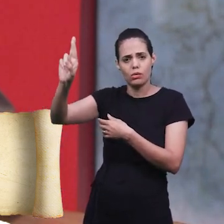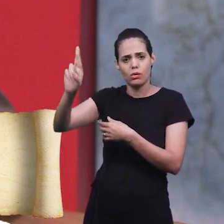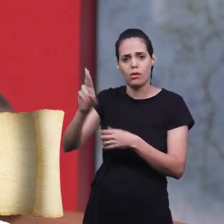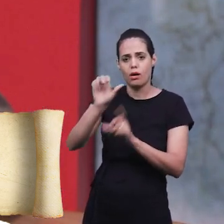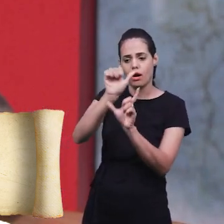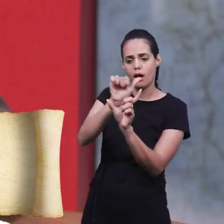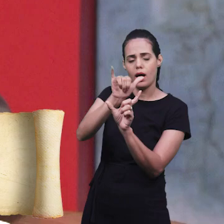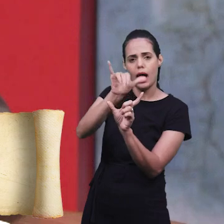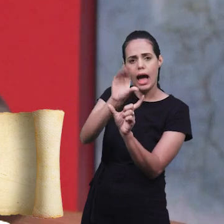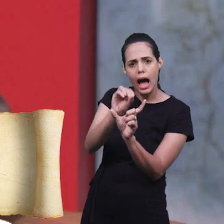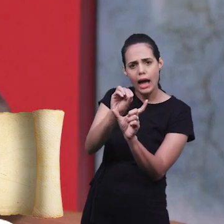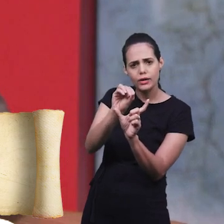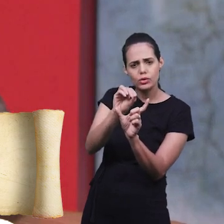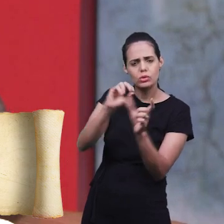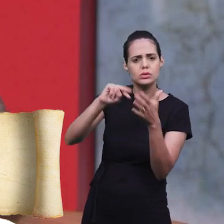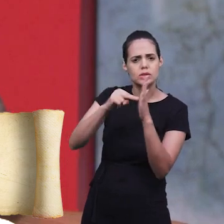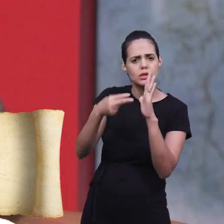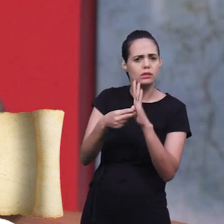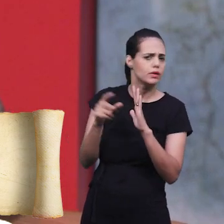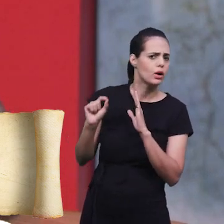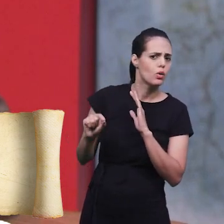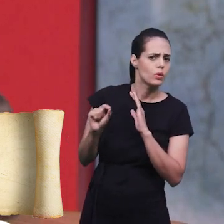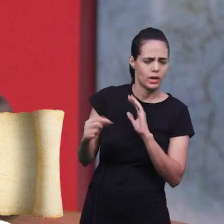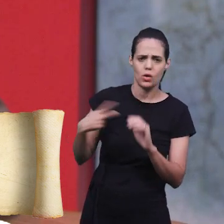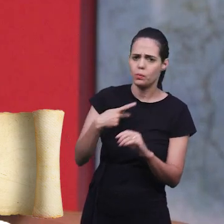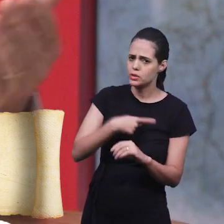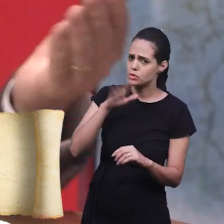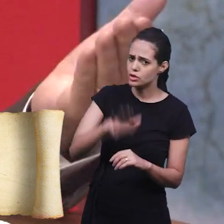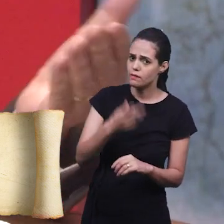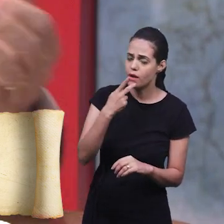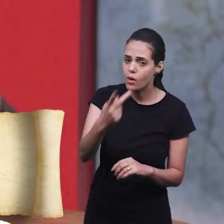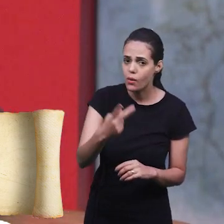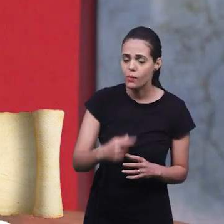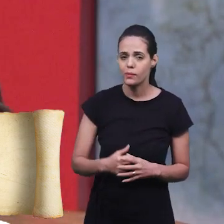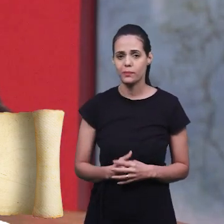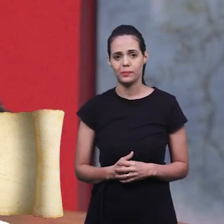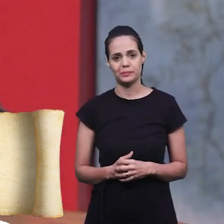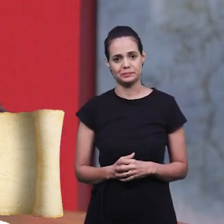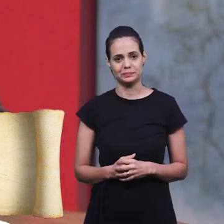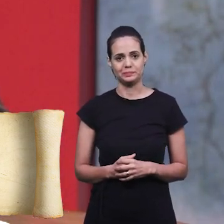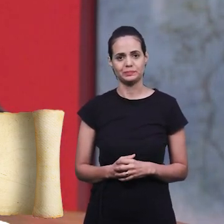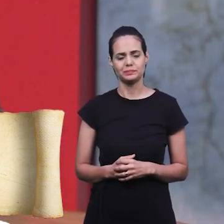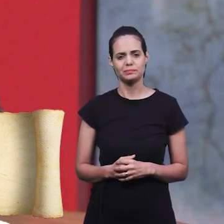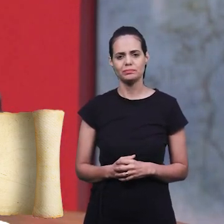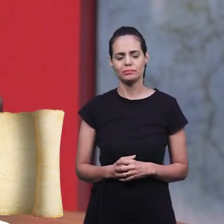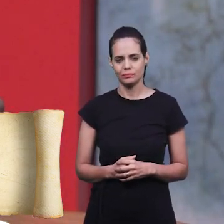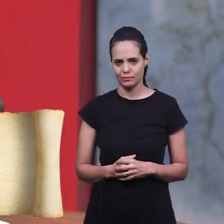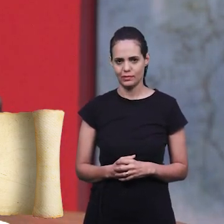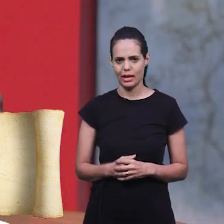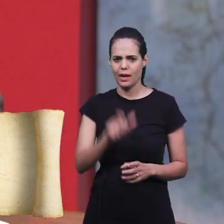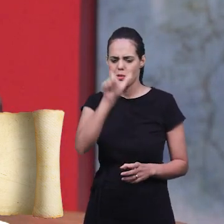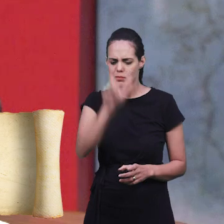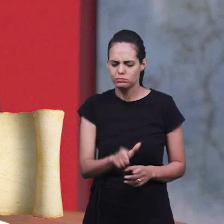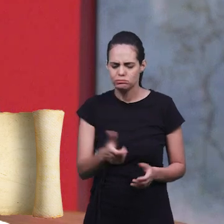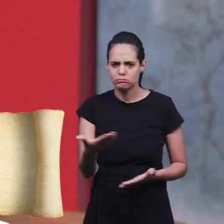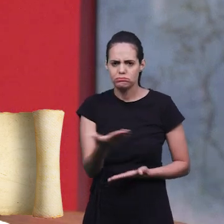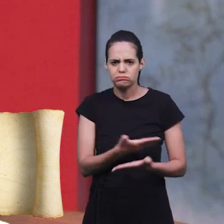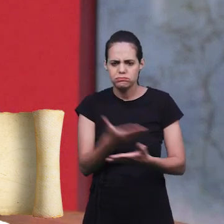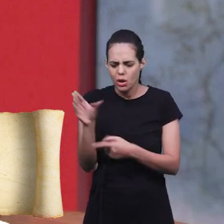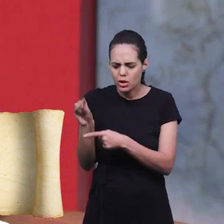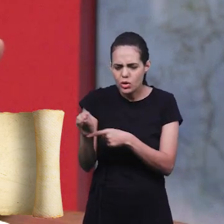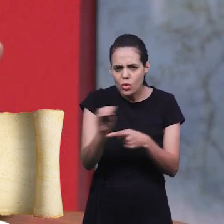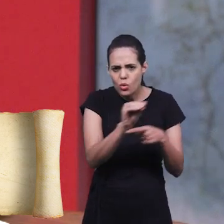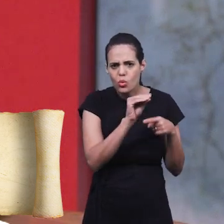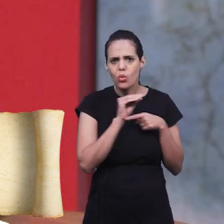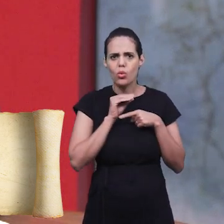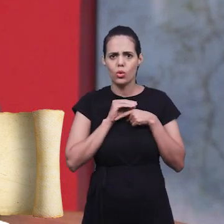O aio aqui, a lei nos serviu de aio. O aio aqui, disse o pastor Ian, que é tipo um